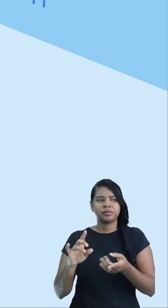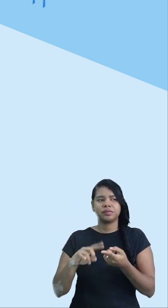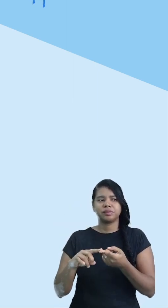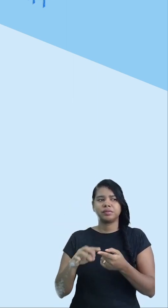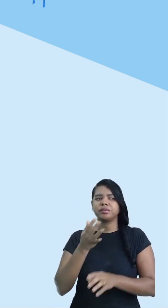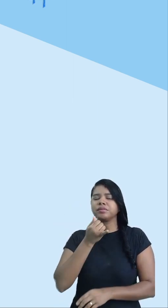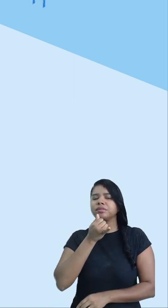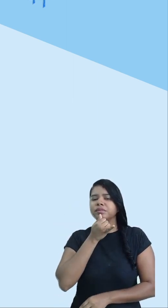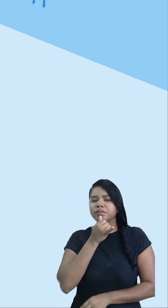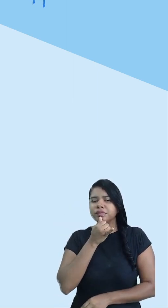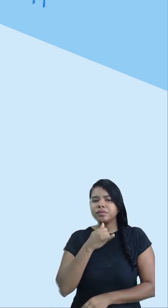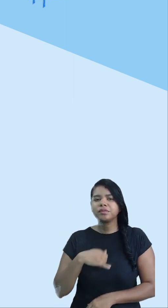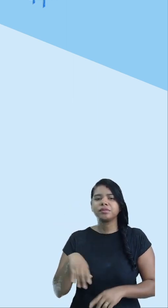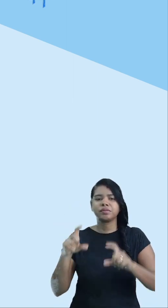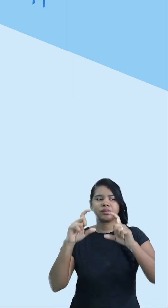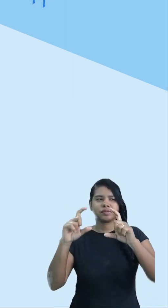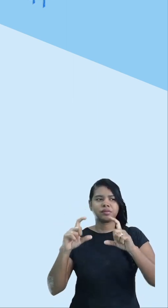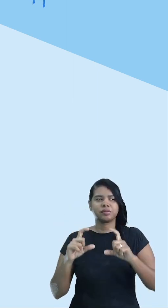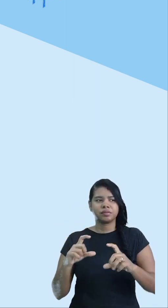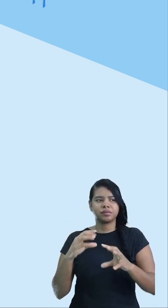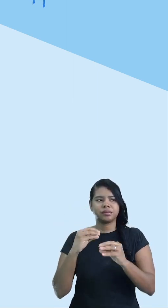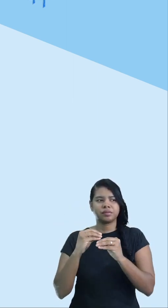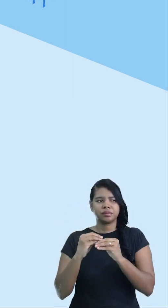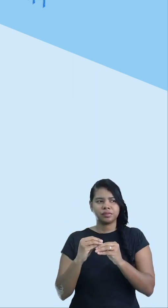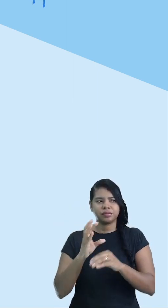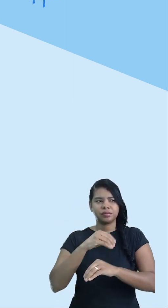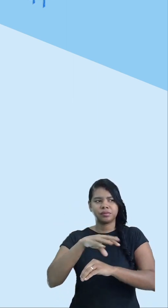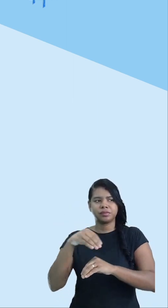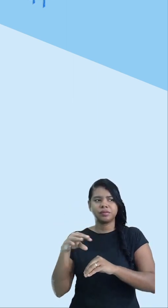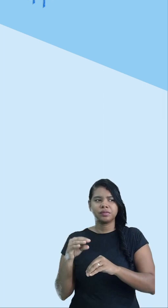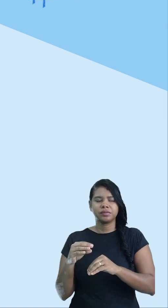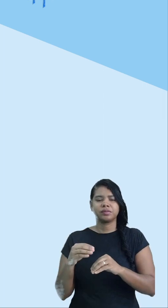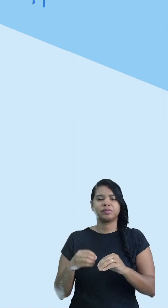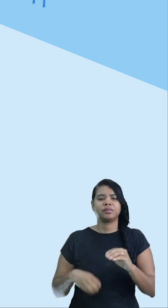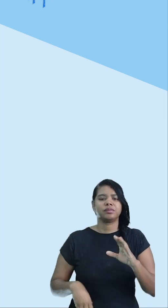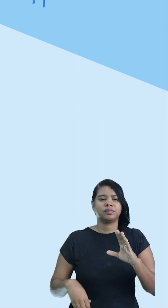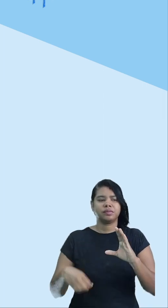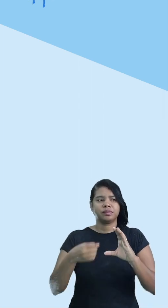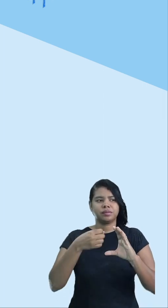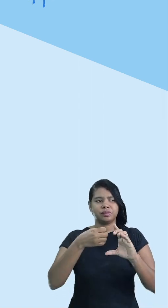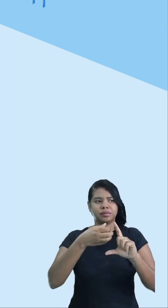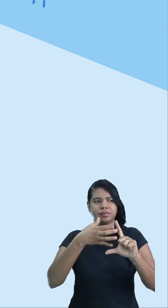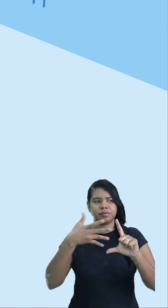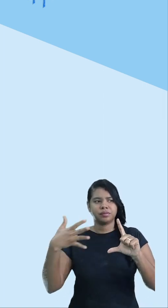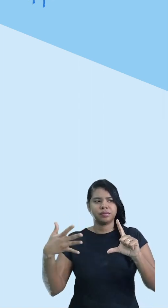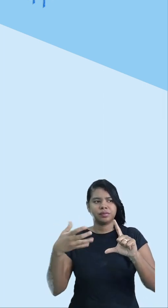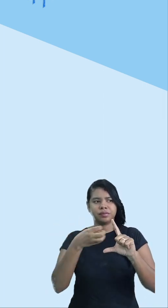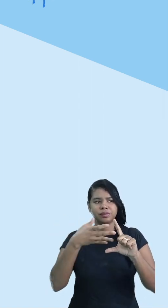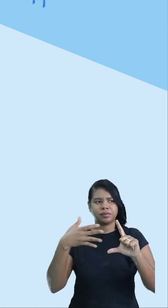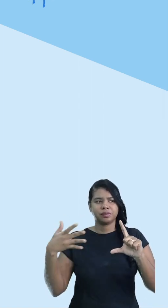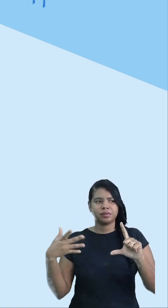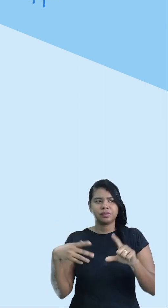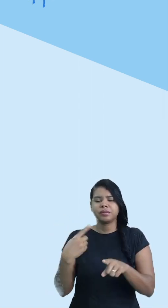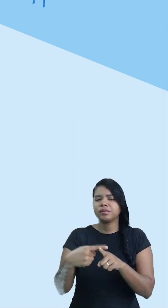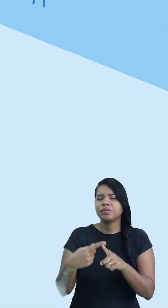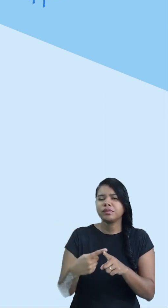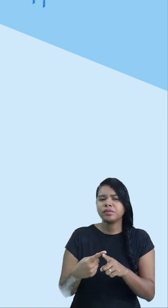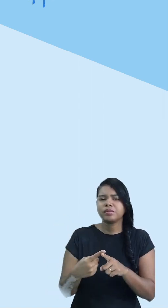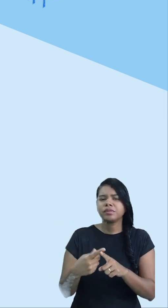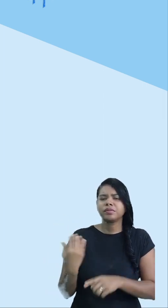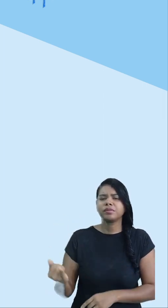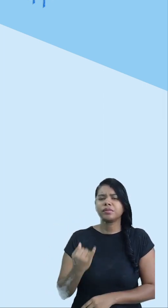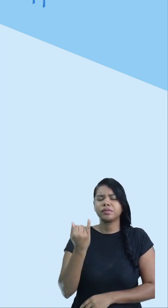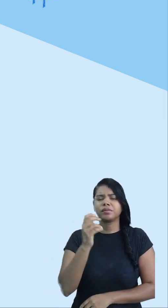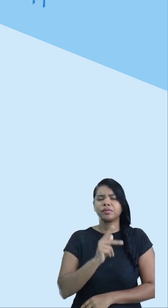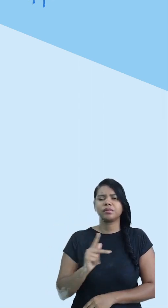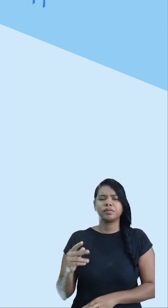exemplos também de catálogos de serviços de streaming, como Netflix e Deezer. Por que, professor? Porque é importante. Veja que antigamente a